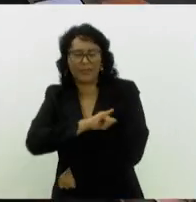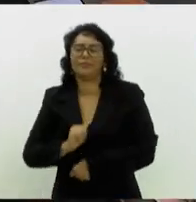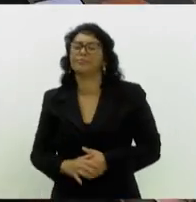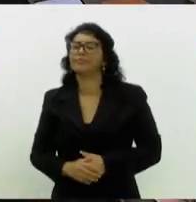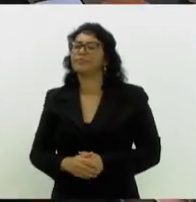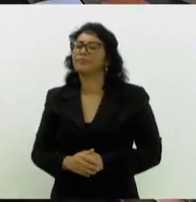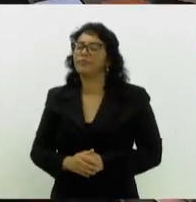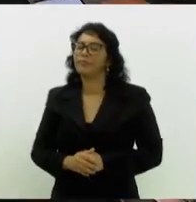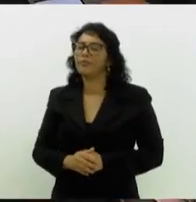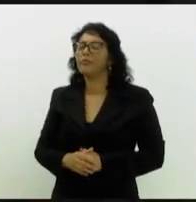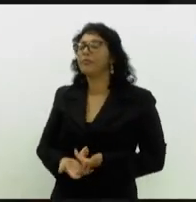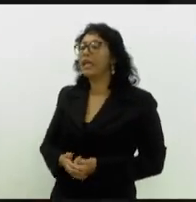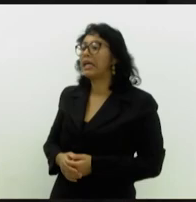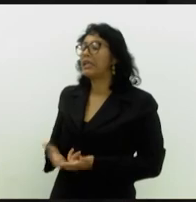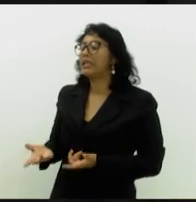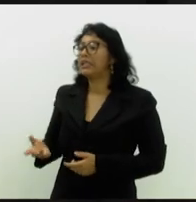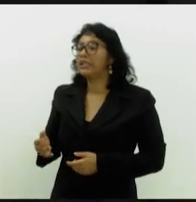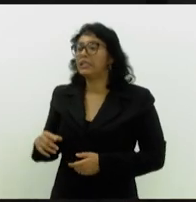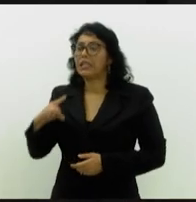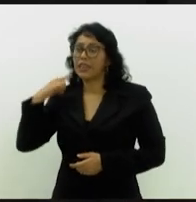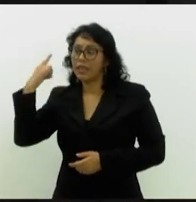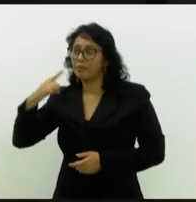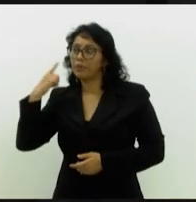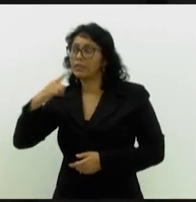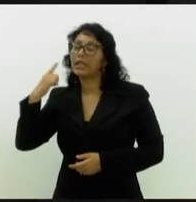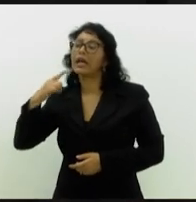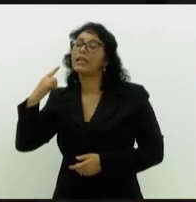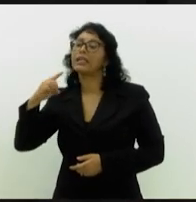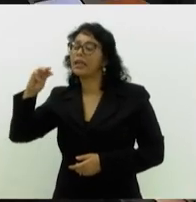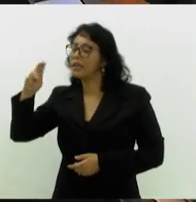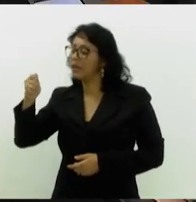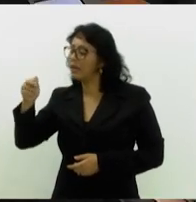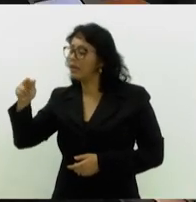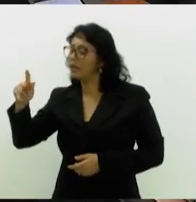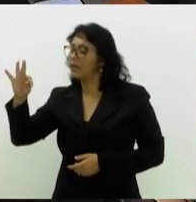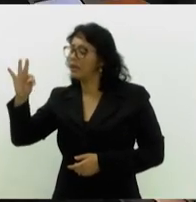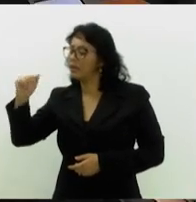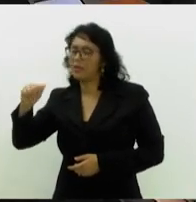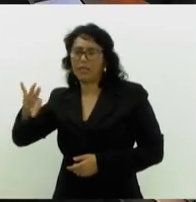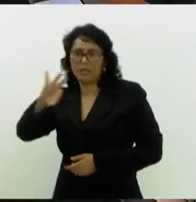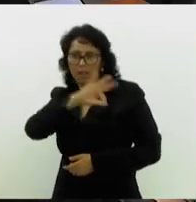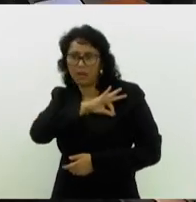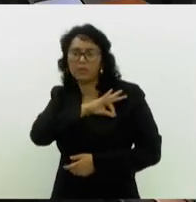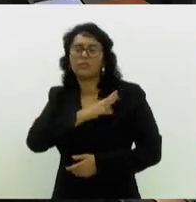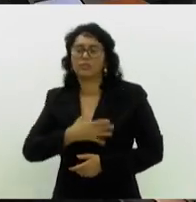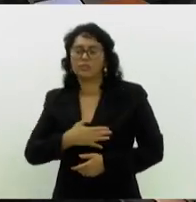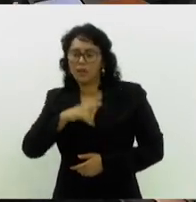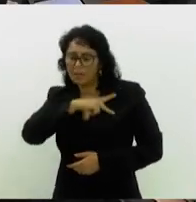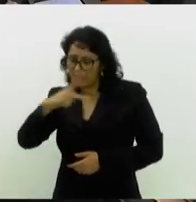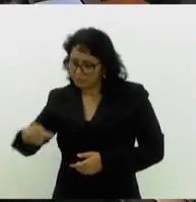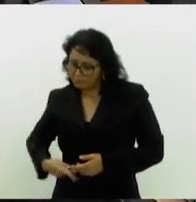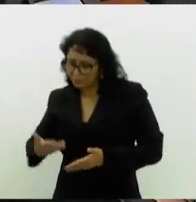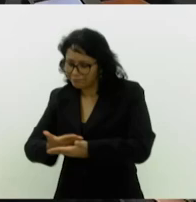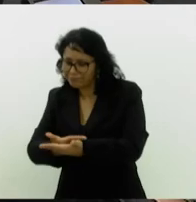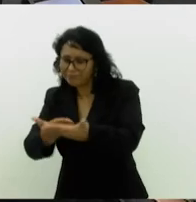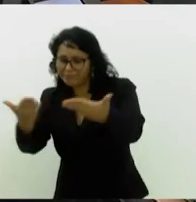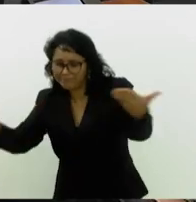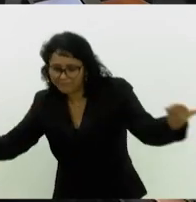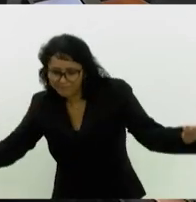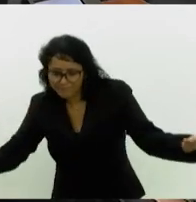deputada Marta Rocha logo em seguida Deputado luí Paulo Presidente antes mais nada saudar todas as